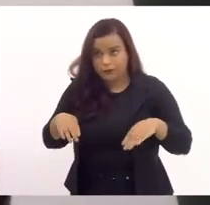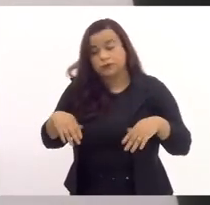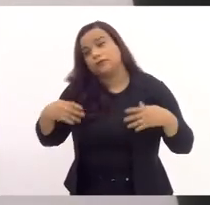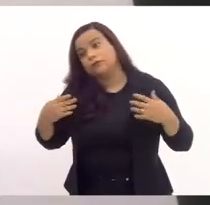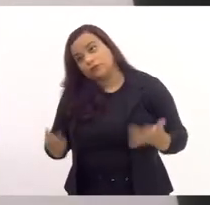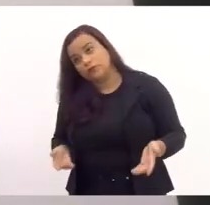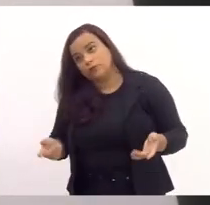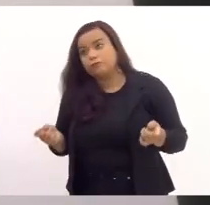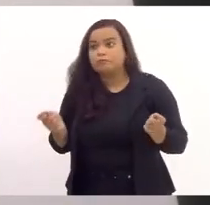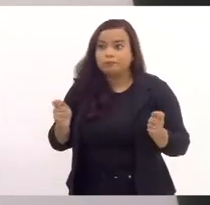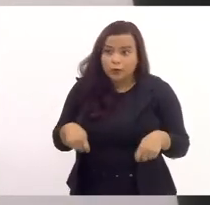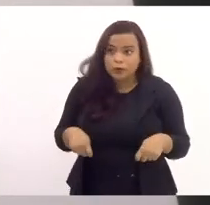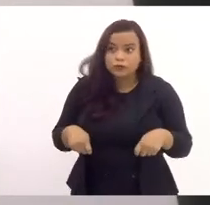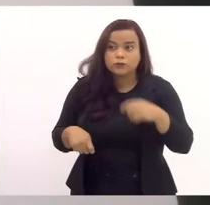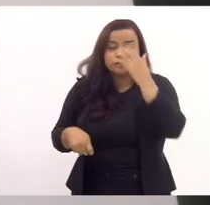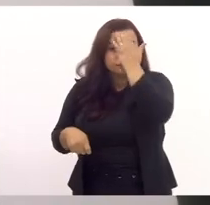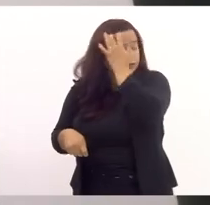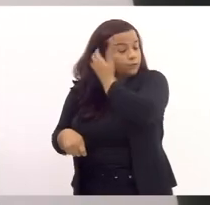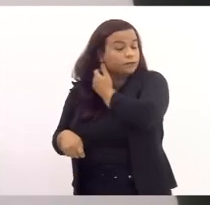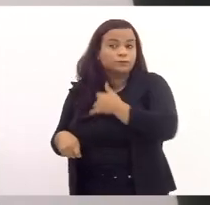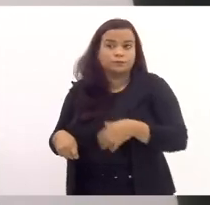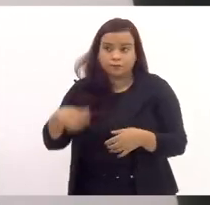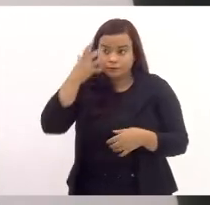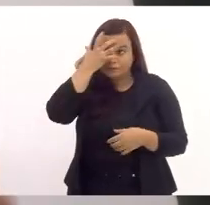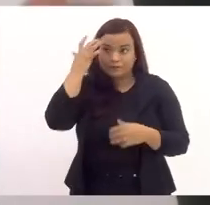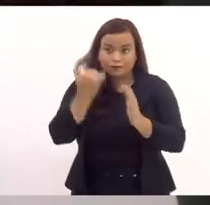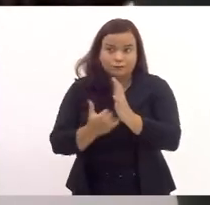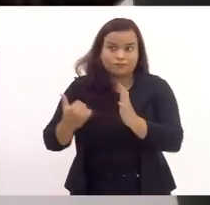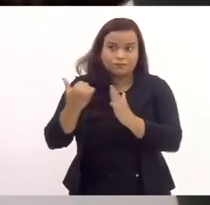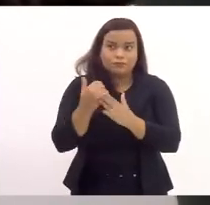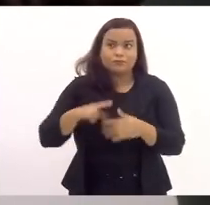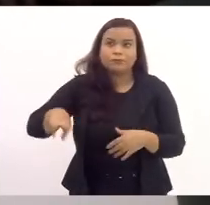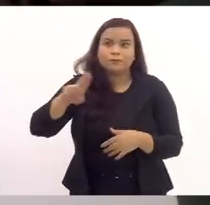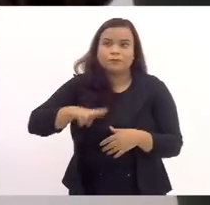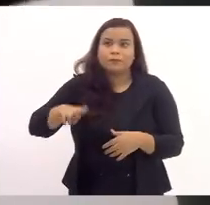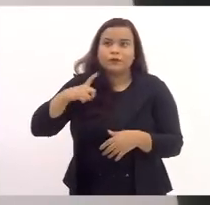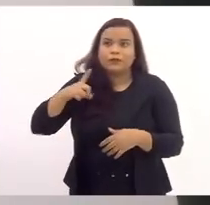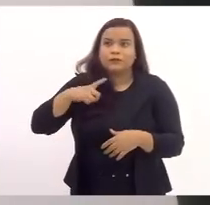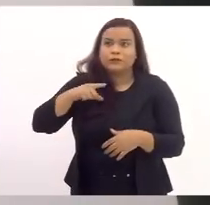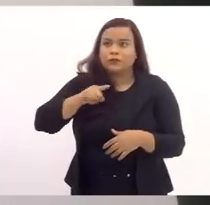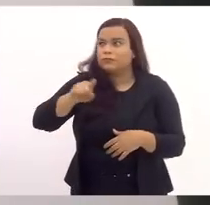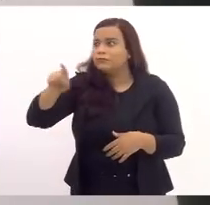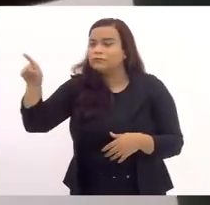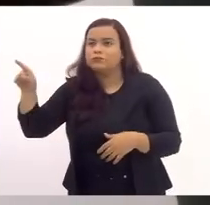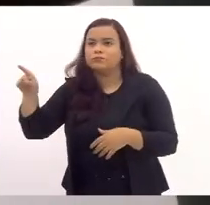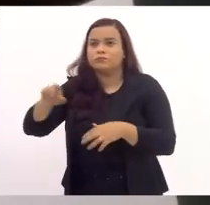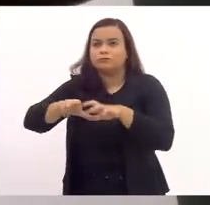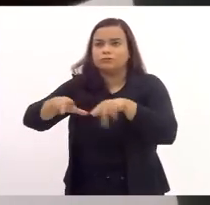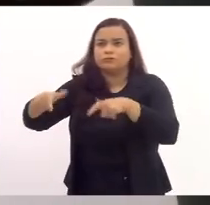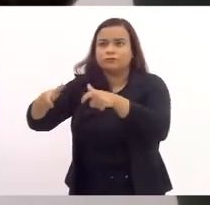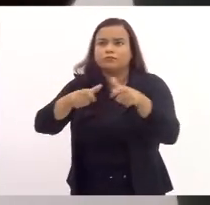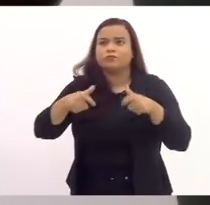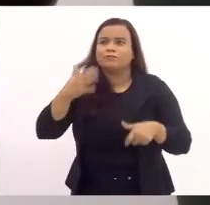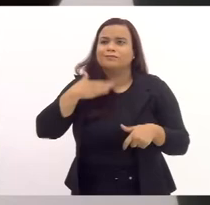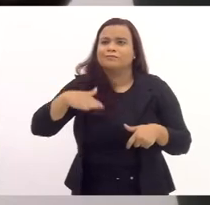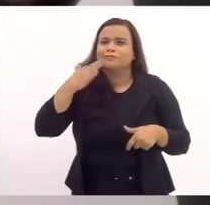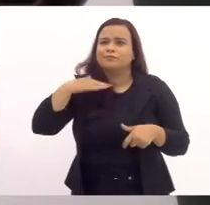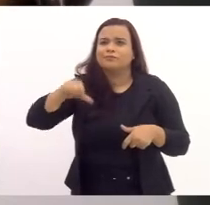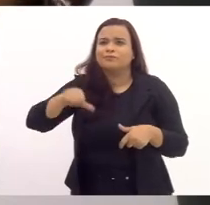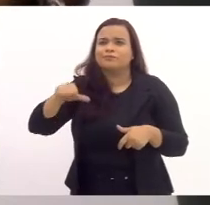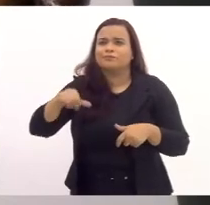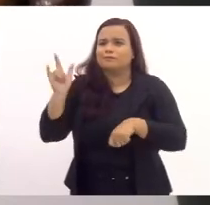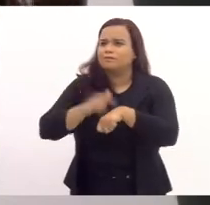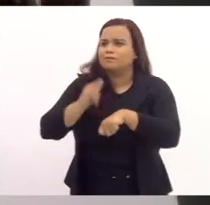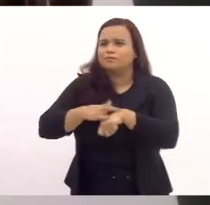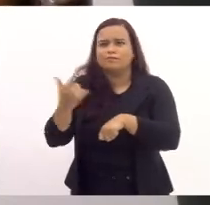sabe, esses passageiros a mais estão nessas plataformas e outras que estão deterioradas, que muitas não têm banheiro,